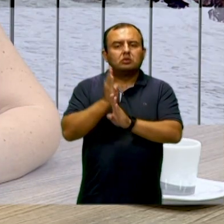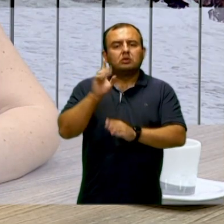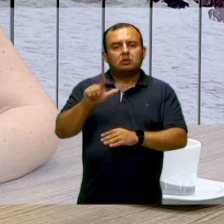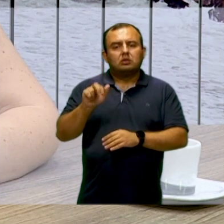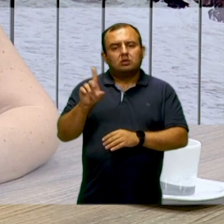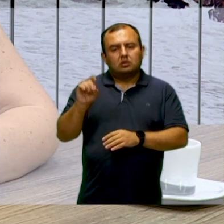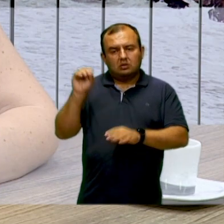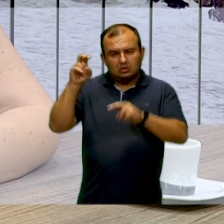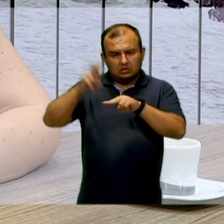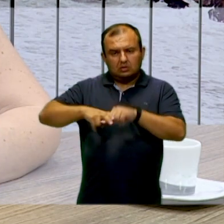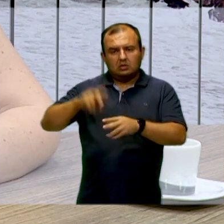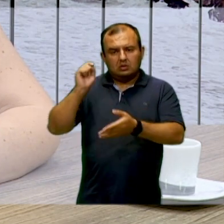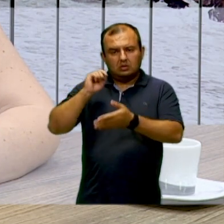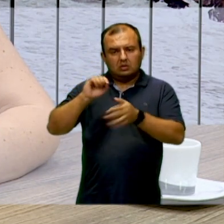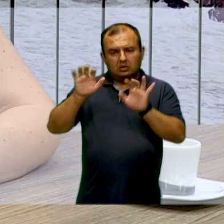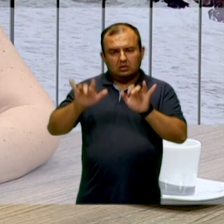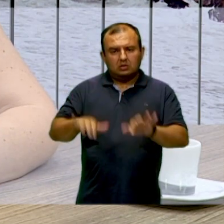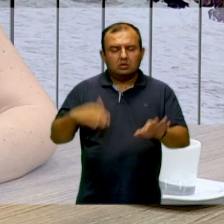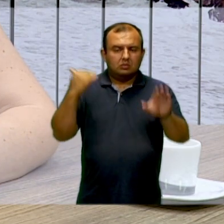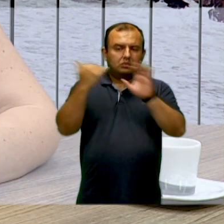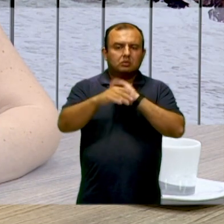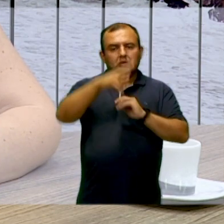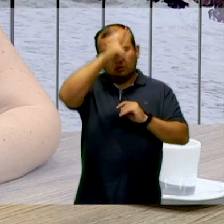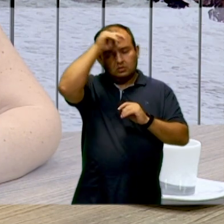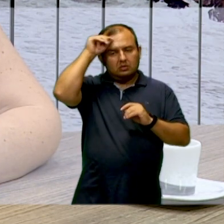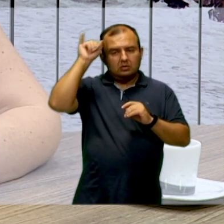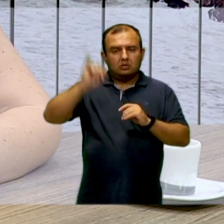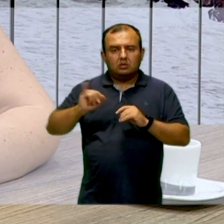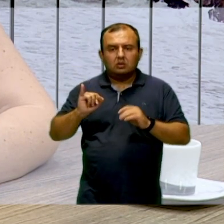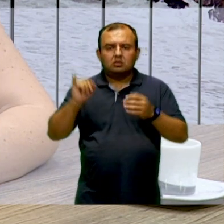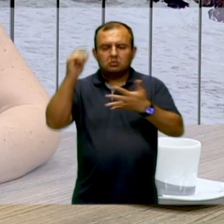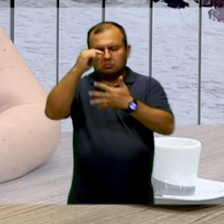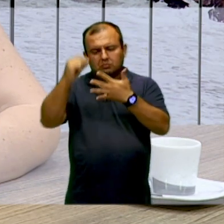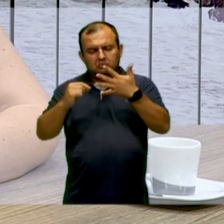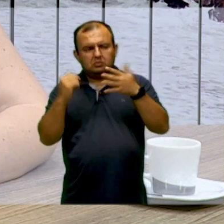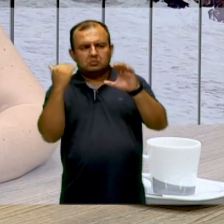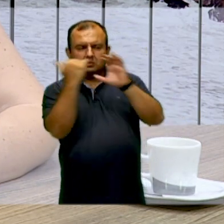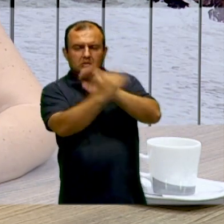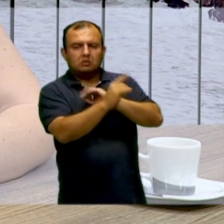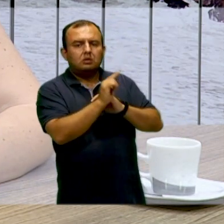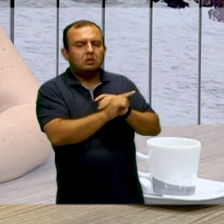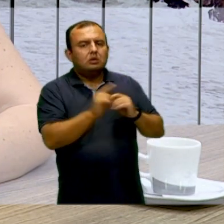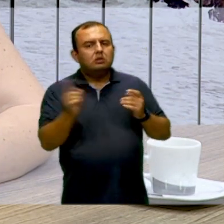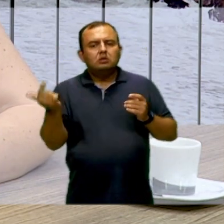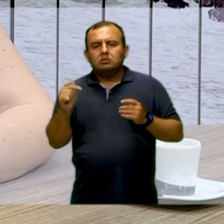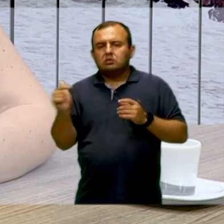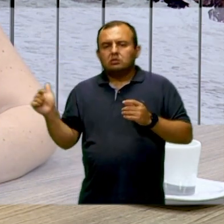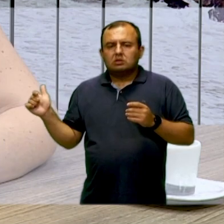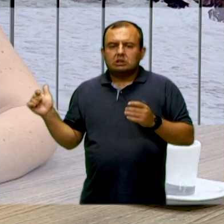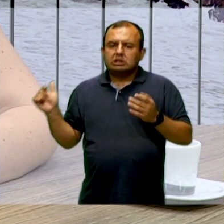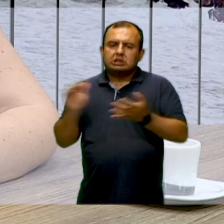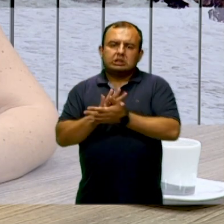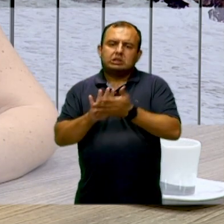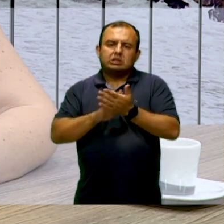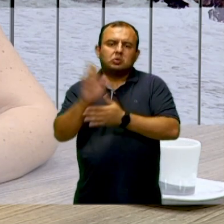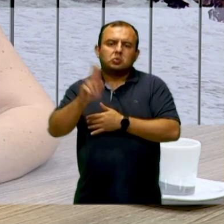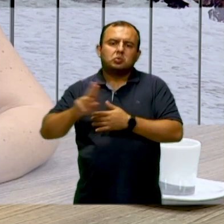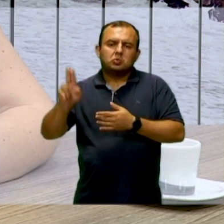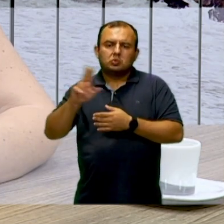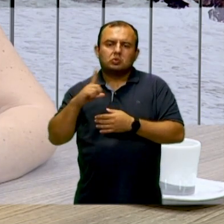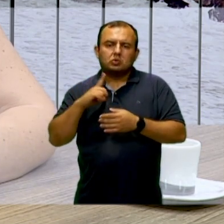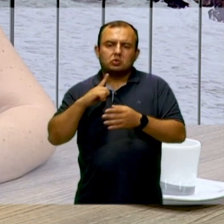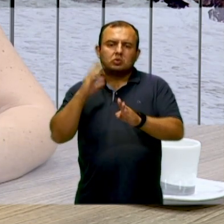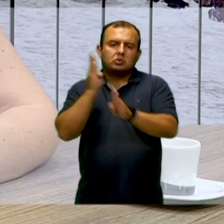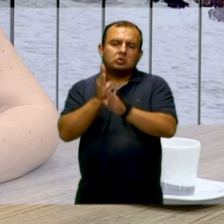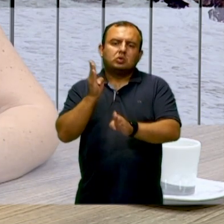sentar agora, vou escrever para o prefeito de Itajaí, dando os meus apontamentos, mas ali não tem condição nenhuma de uso. Nós temos 3